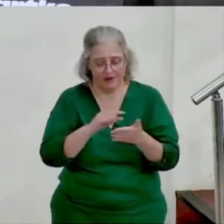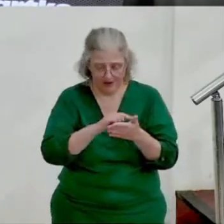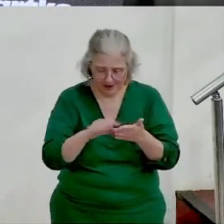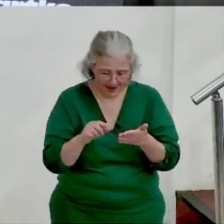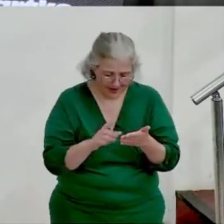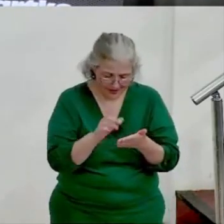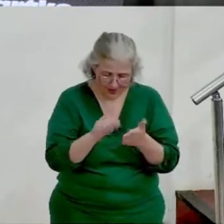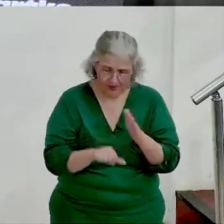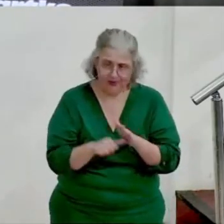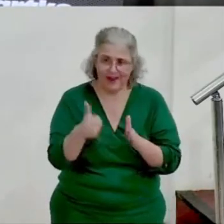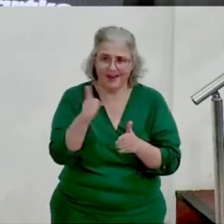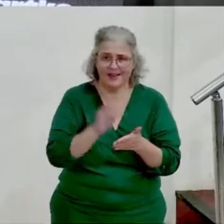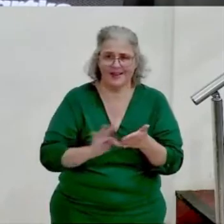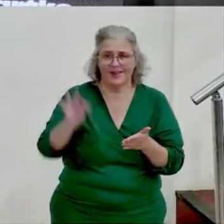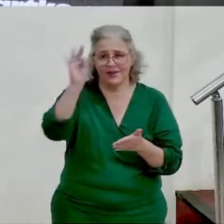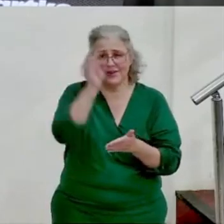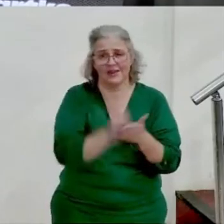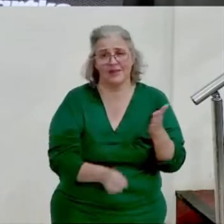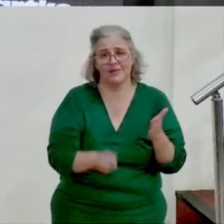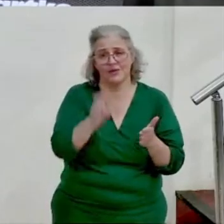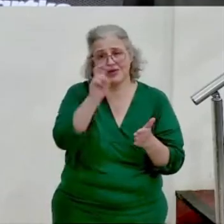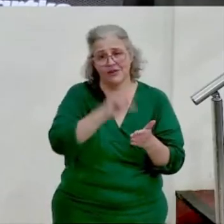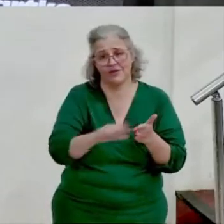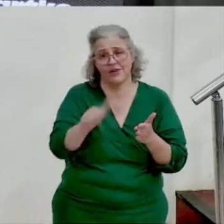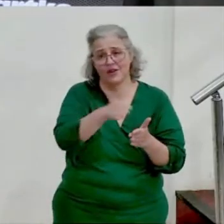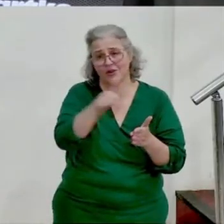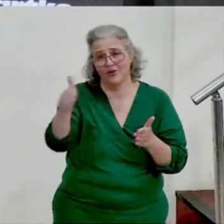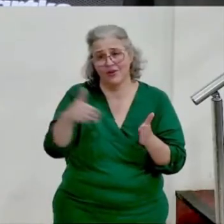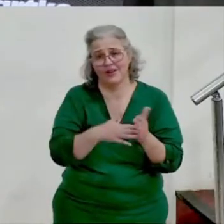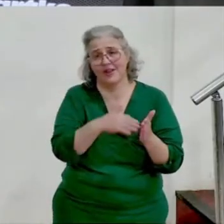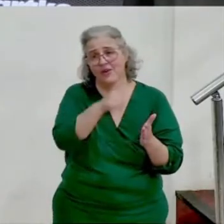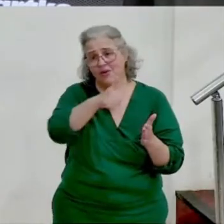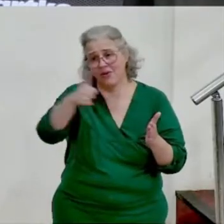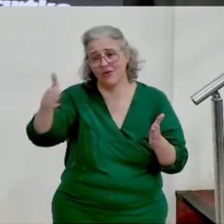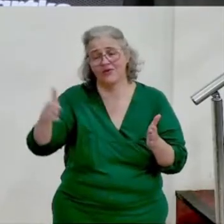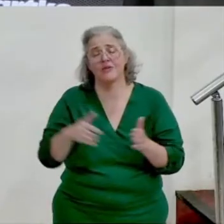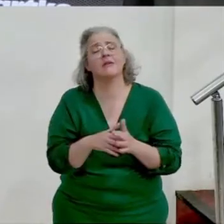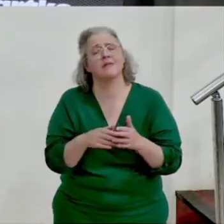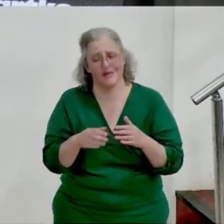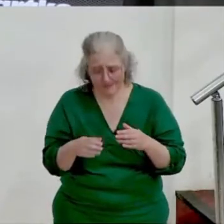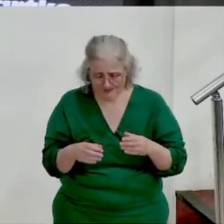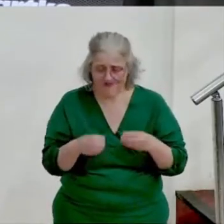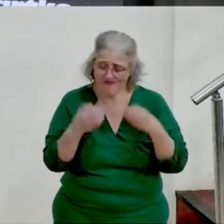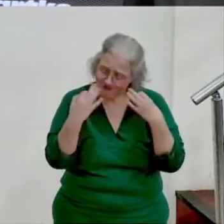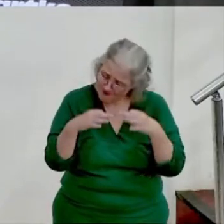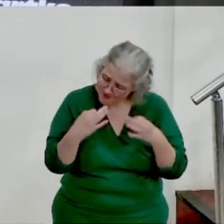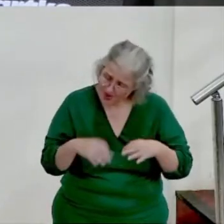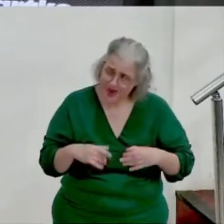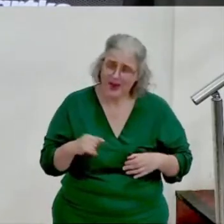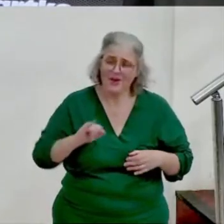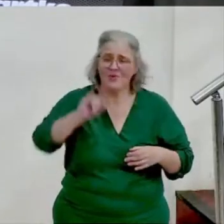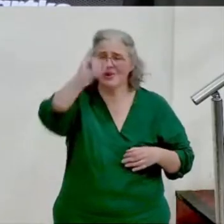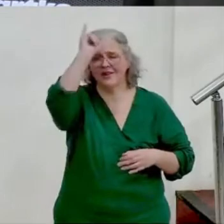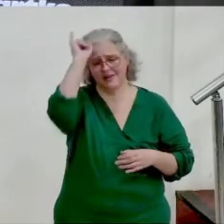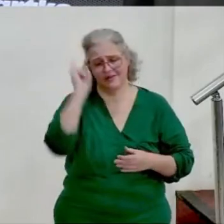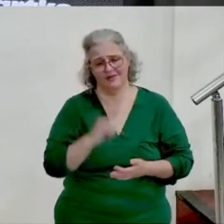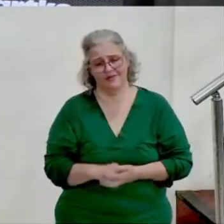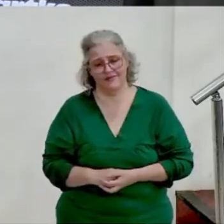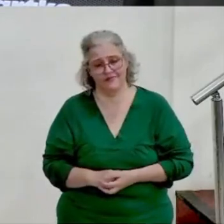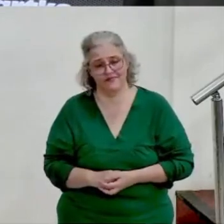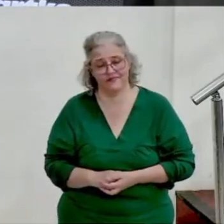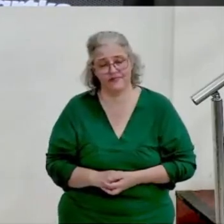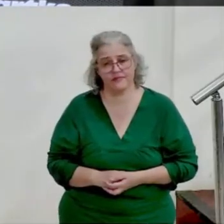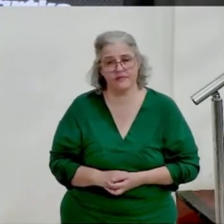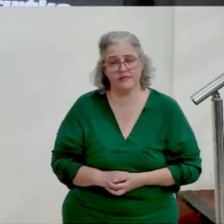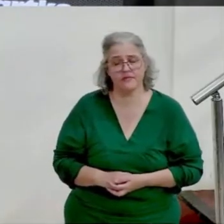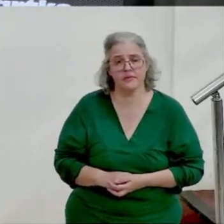riquíssima em termos de teologia e de consolo para a igreja. Tanto que a gente vai precisar fazer ela em dois sermões. O certo seria